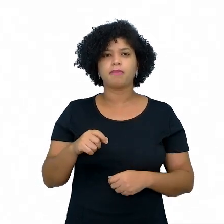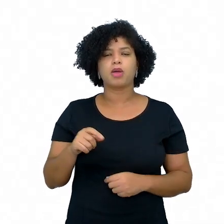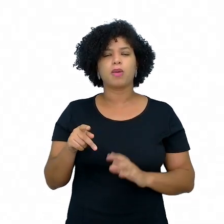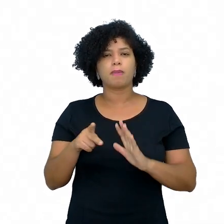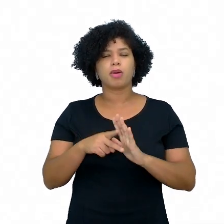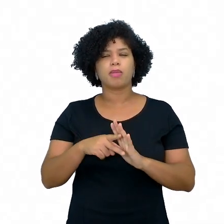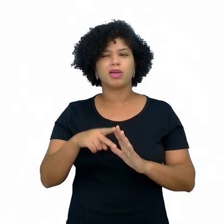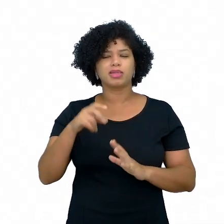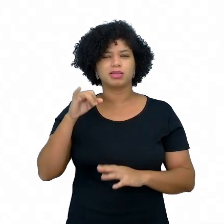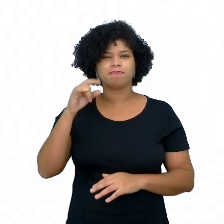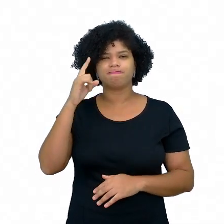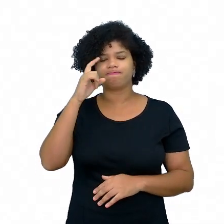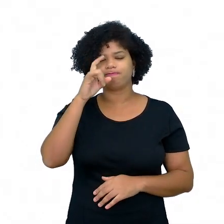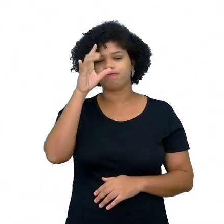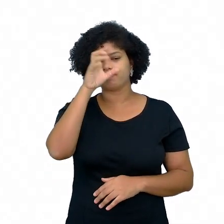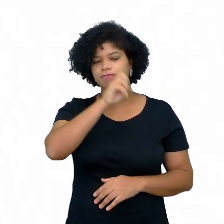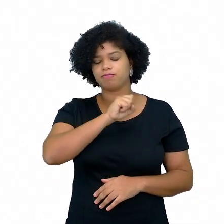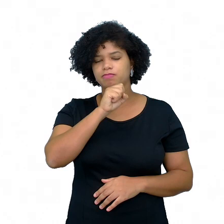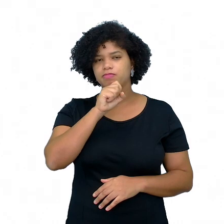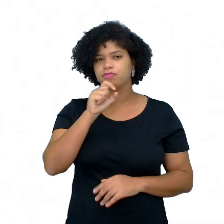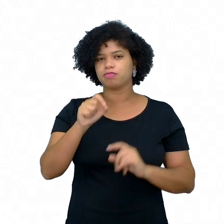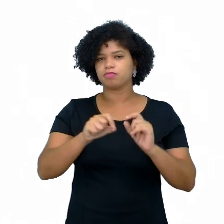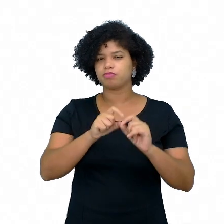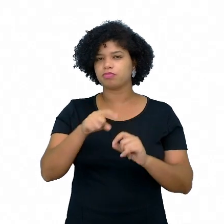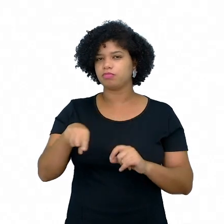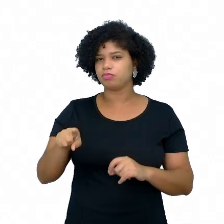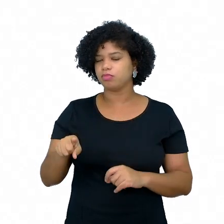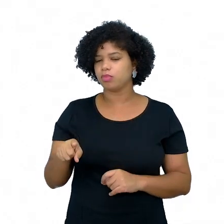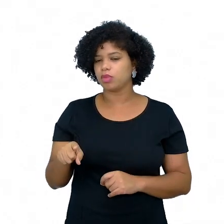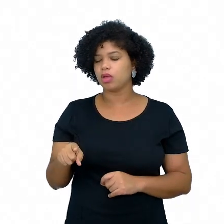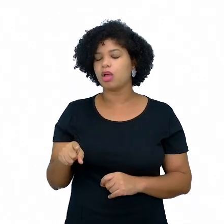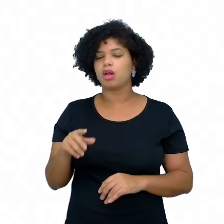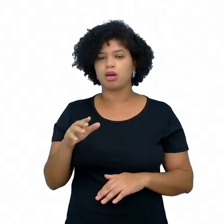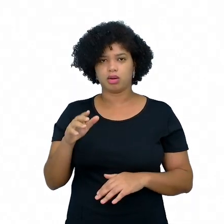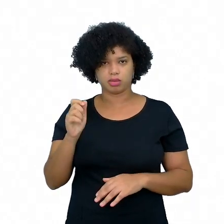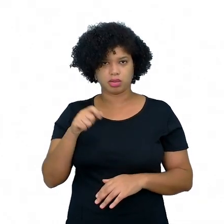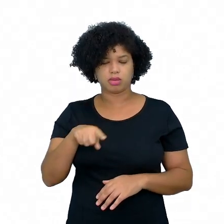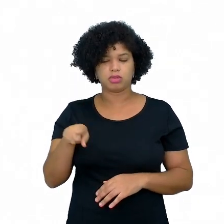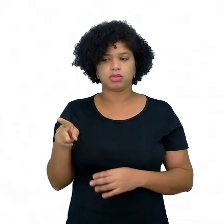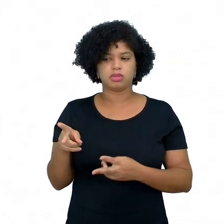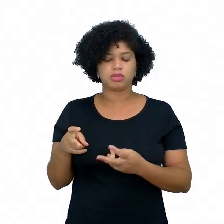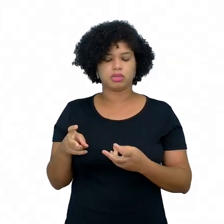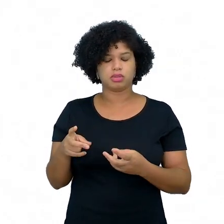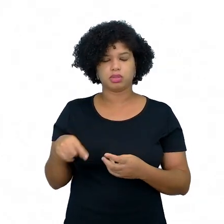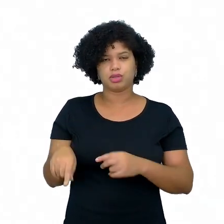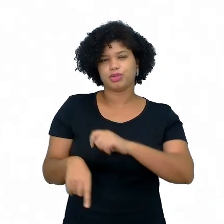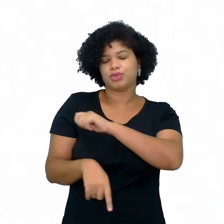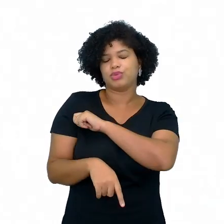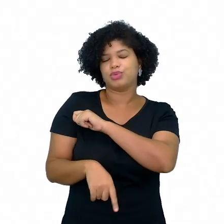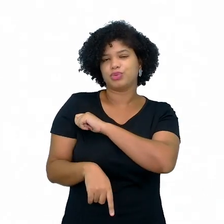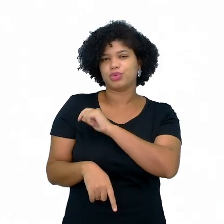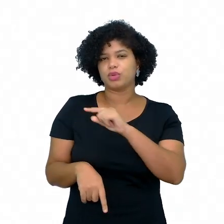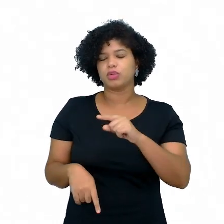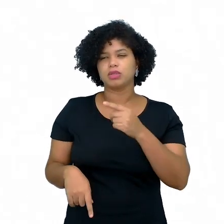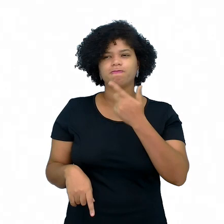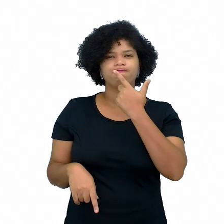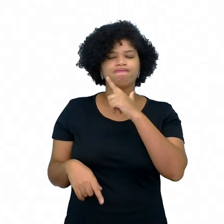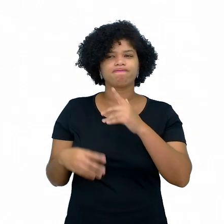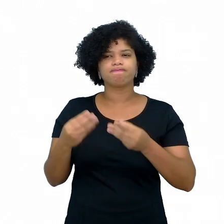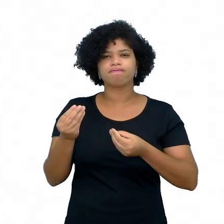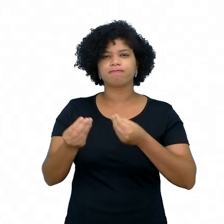da aprendizagem, aquilo que os alunos têm mais dificuldade em aprender, como que vocês vão estar